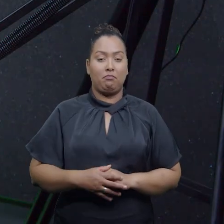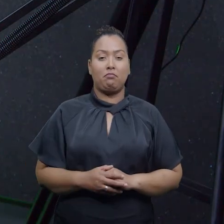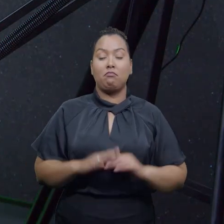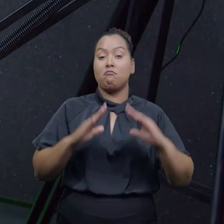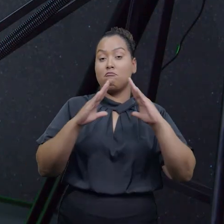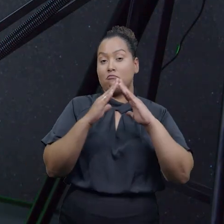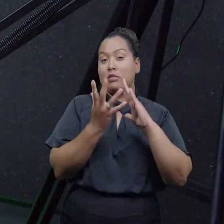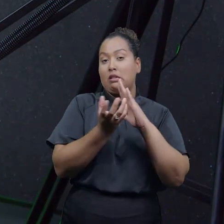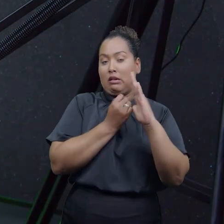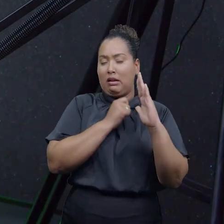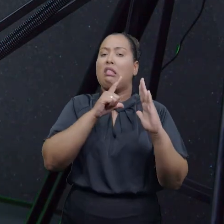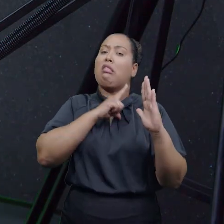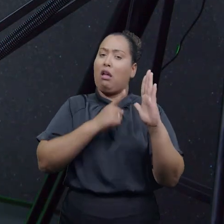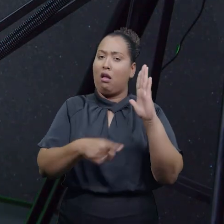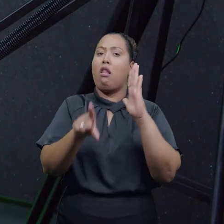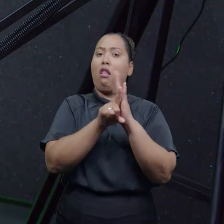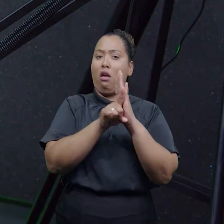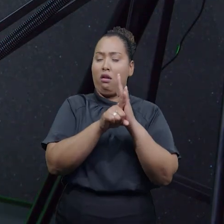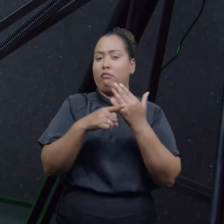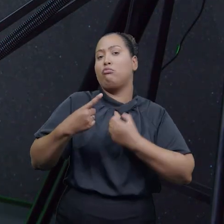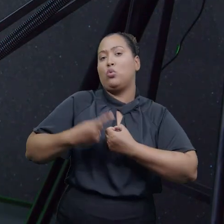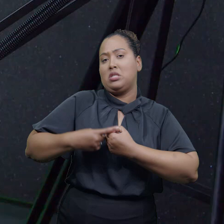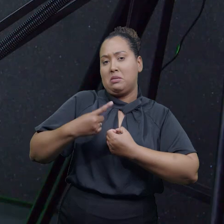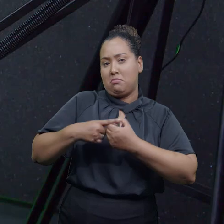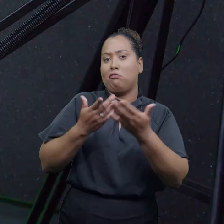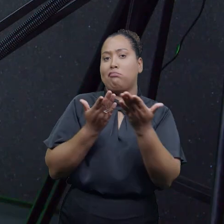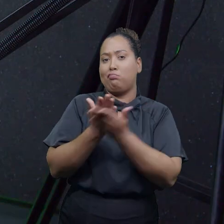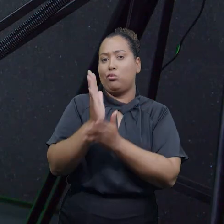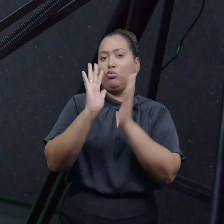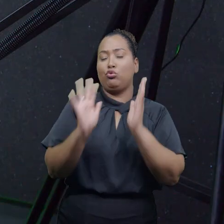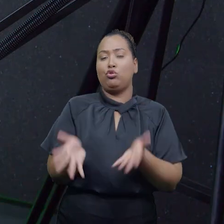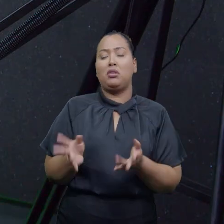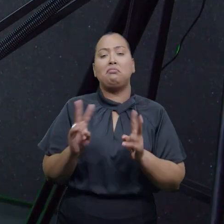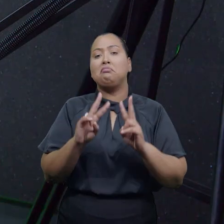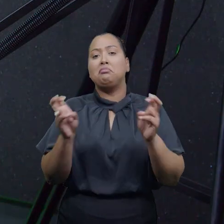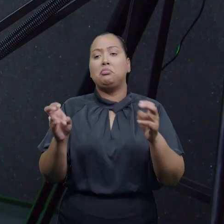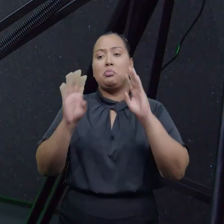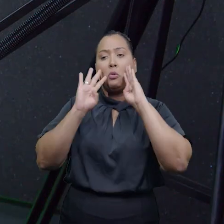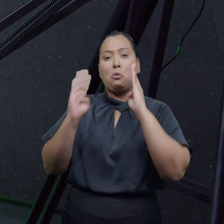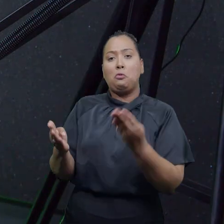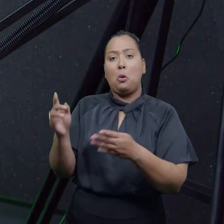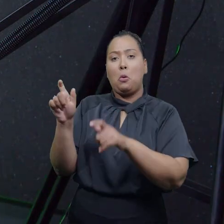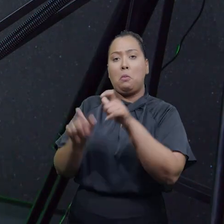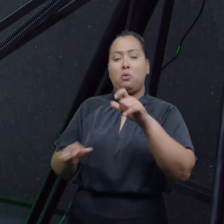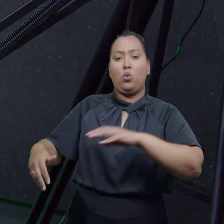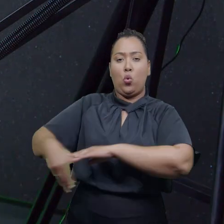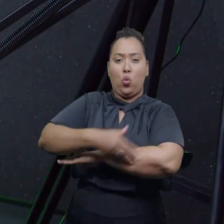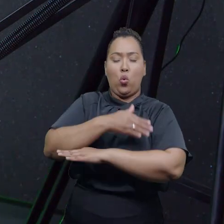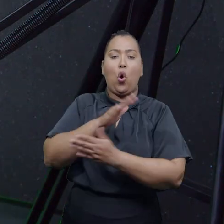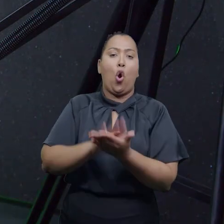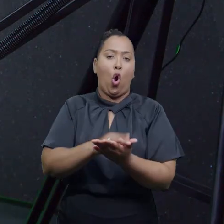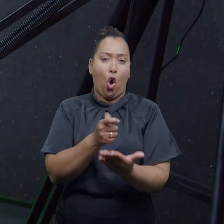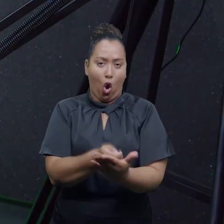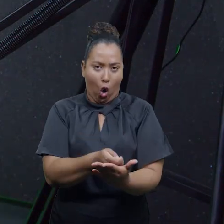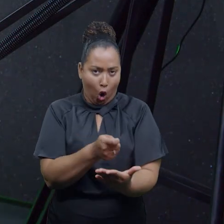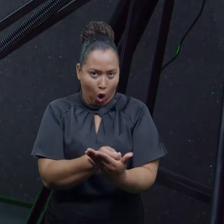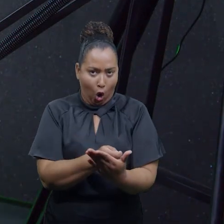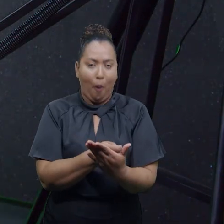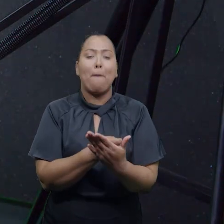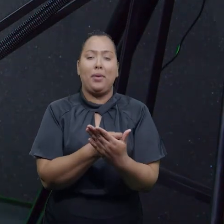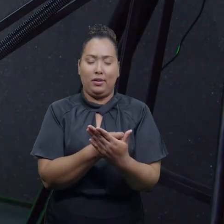Esse aparelho ele tem uma previsão legal na lei municipal de atenção à pessoa em situação de rua. Ela